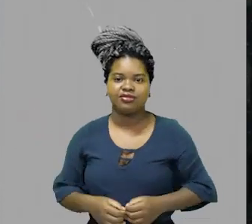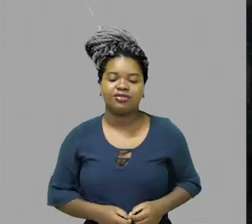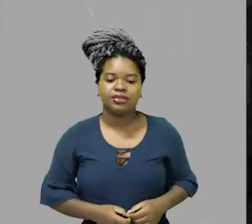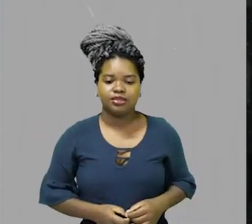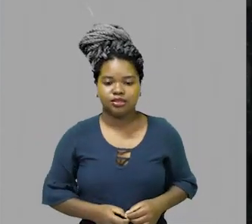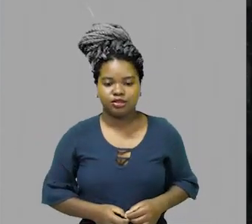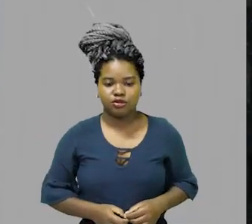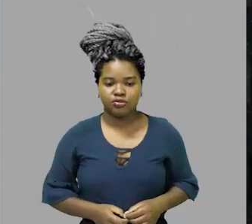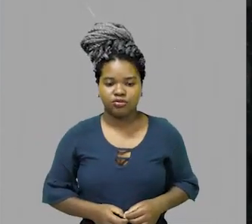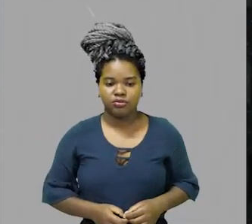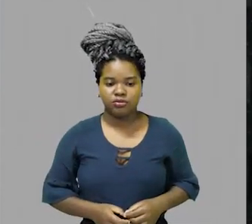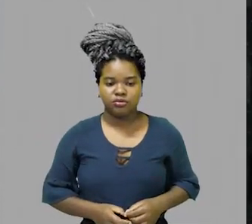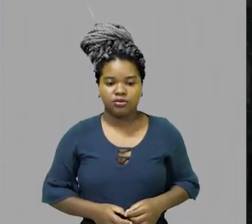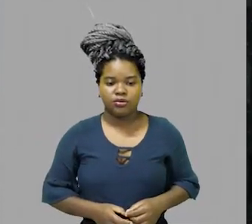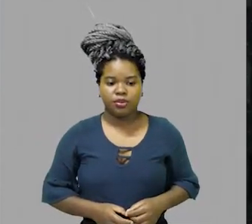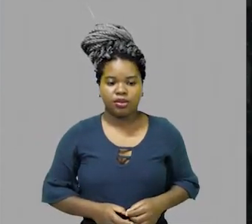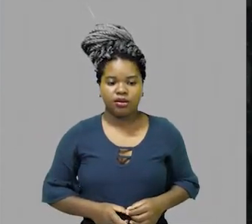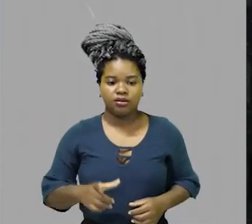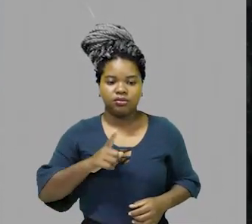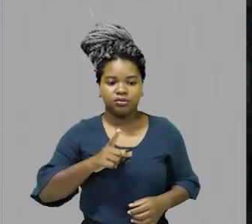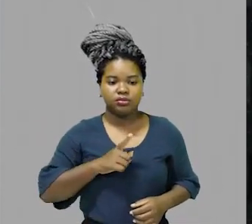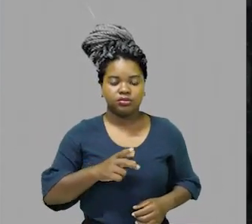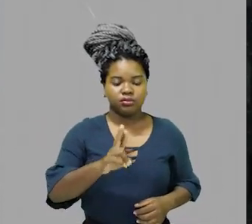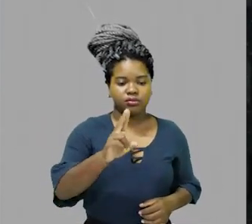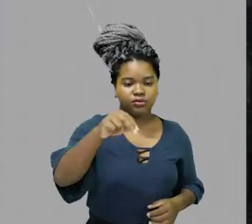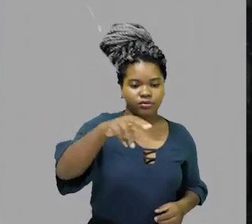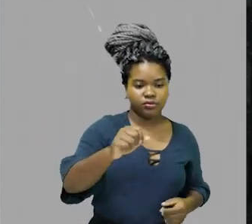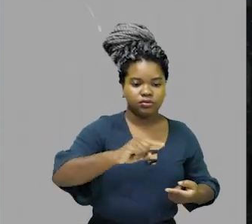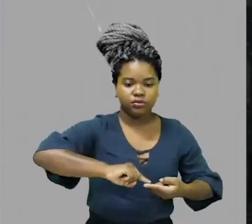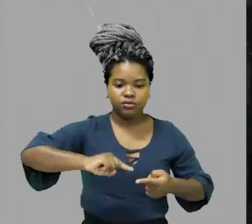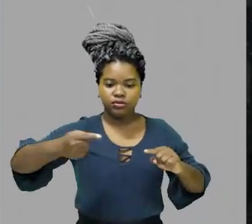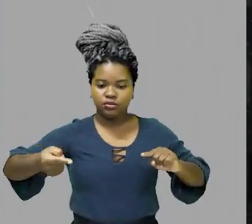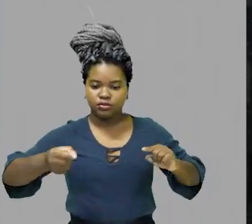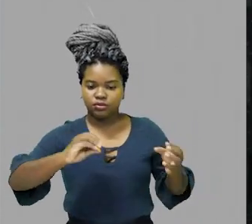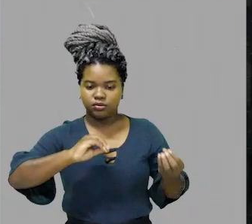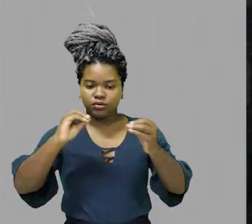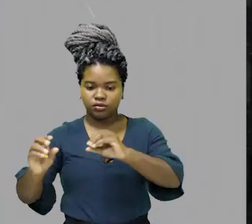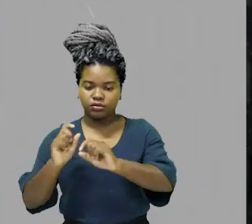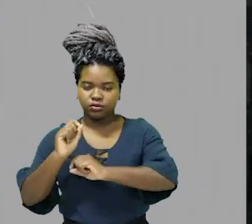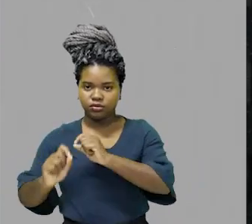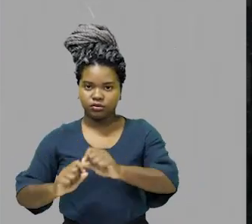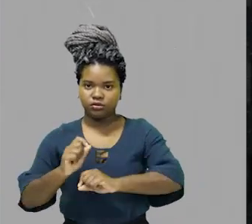que estão localizadas no RNA, ela vai adicionar